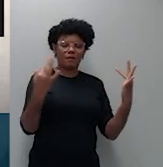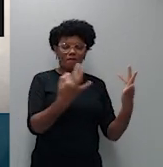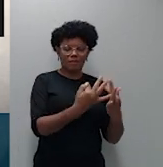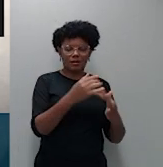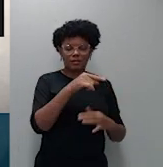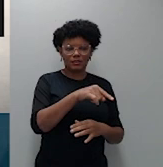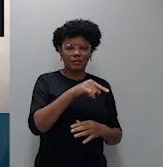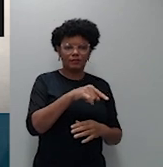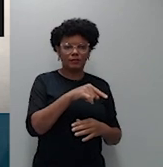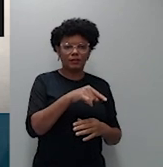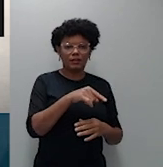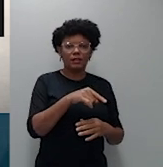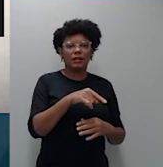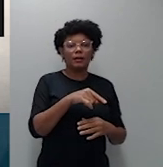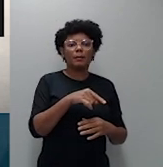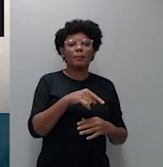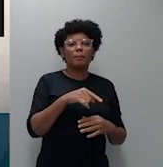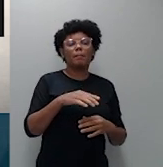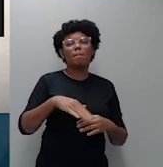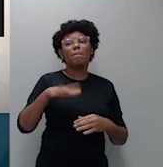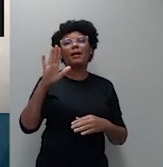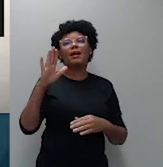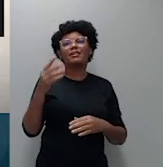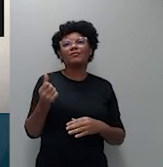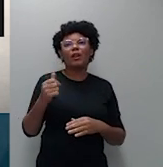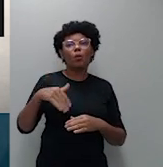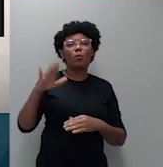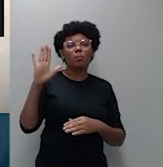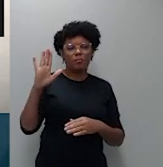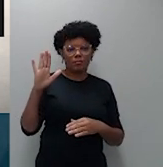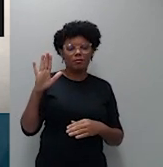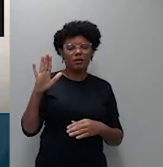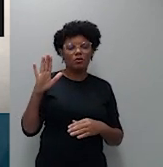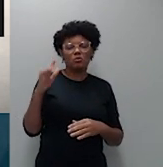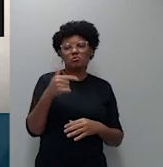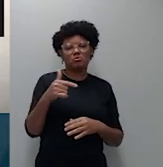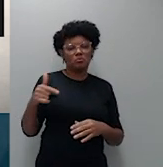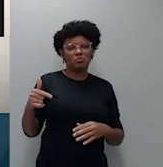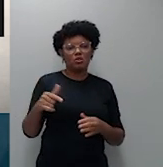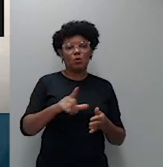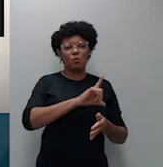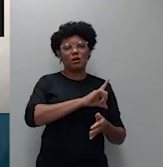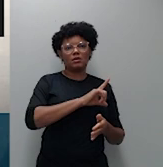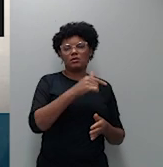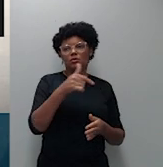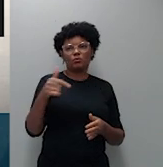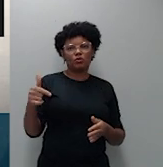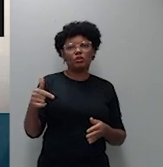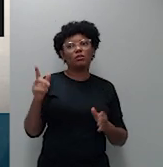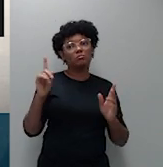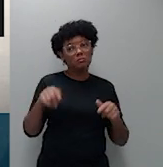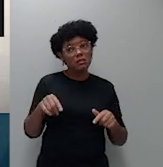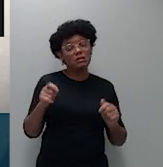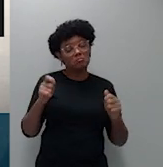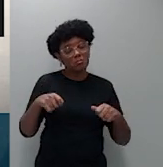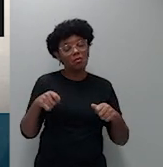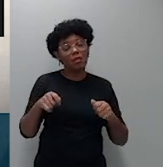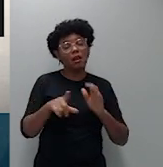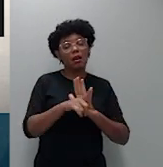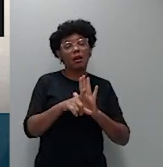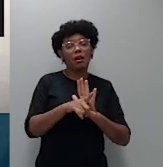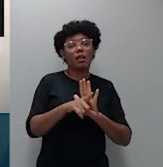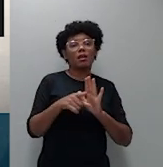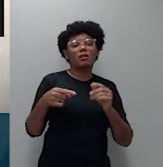bem mais valioso Até porque não ouvir modo anterior satisfaz os requisitos da Lei 8009